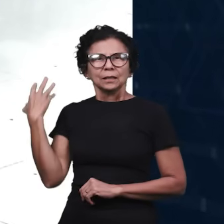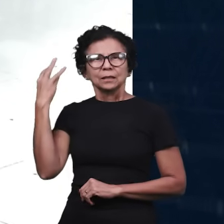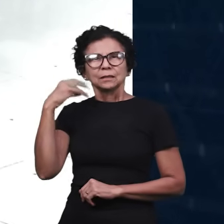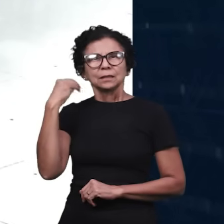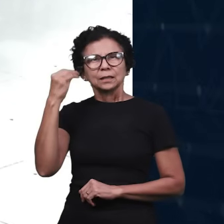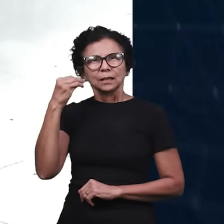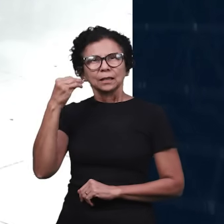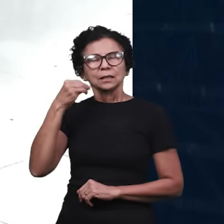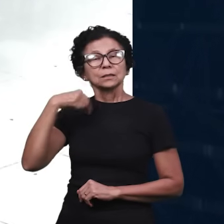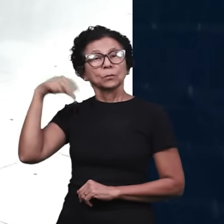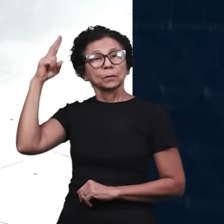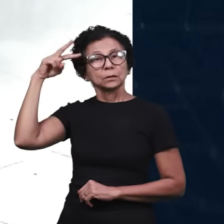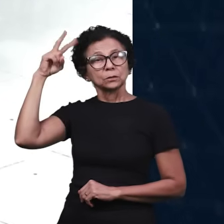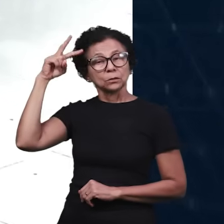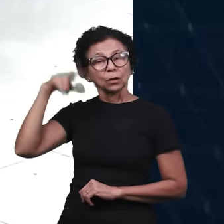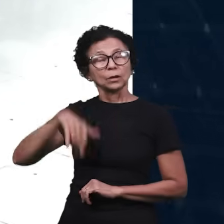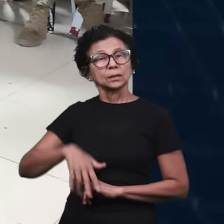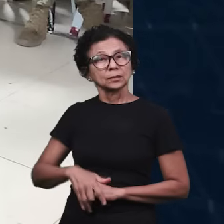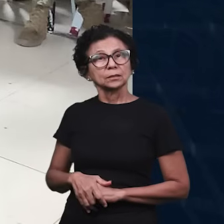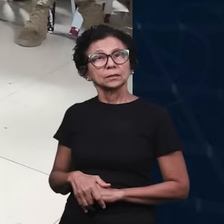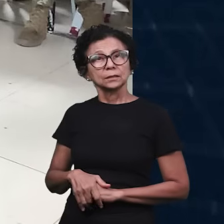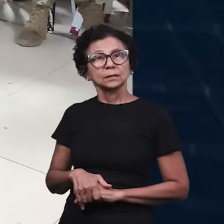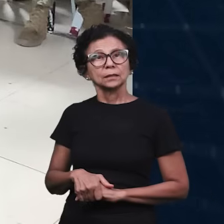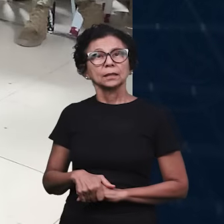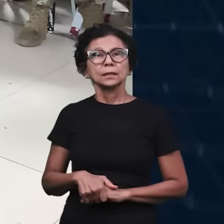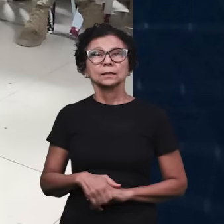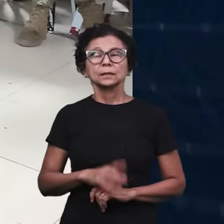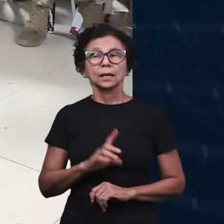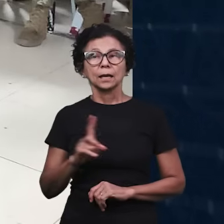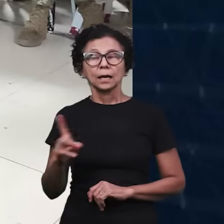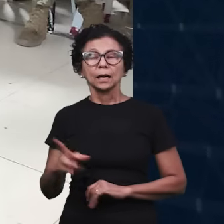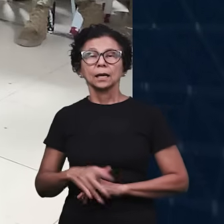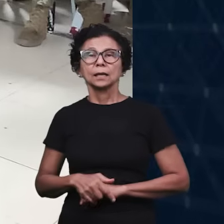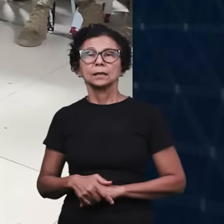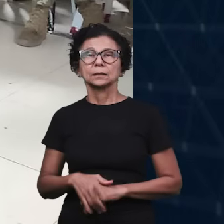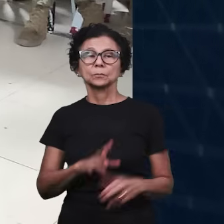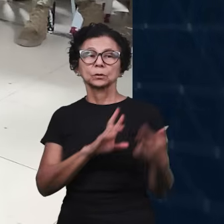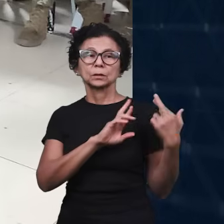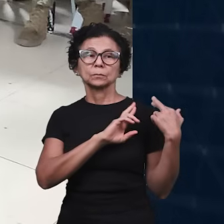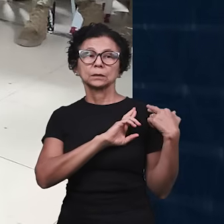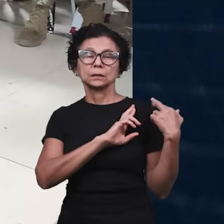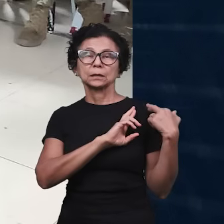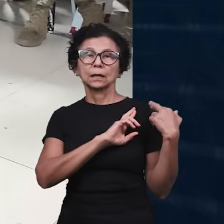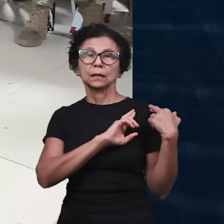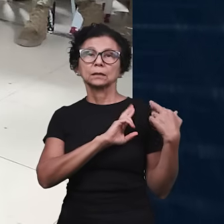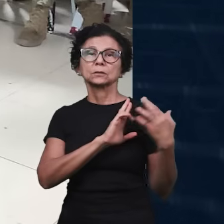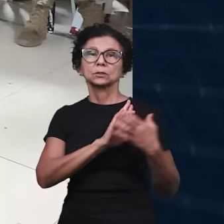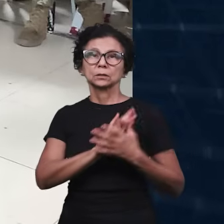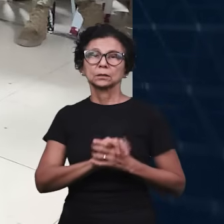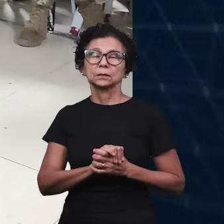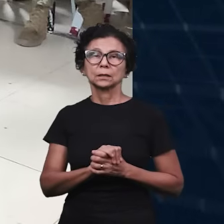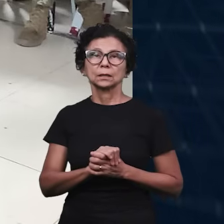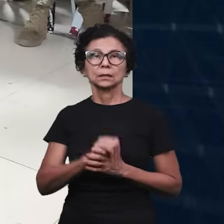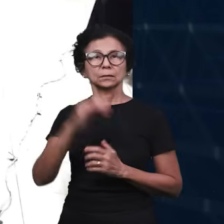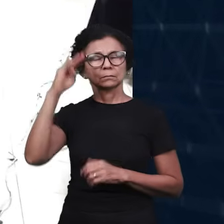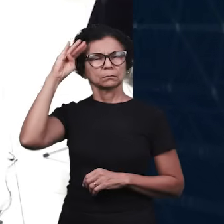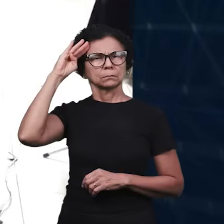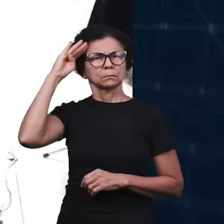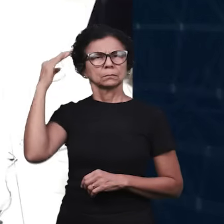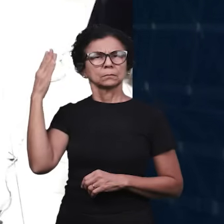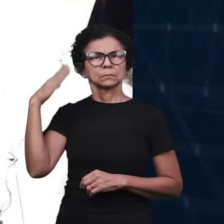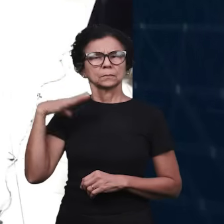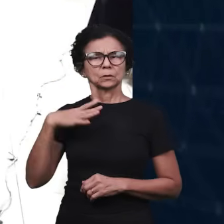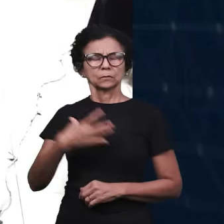de infantaria cuja função é atuar como a guarda presidencial. Os soldados receberam a mensagem